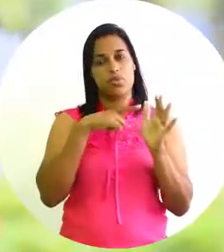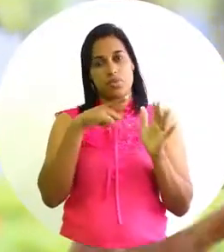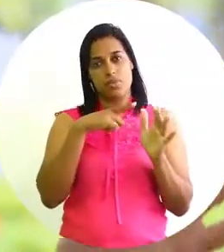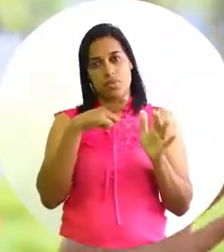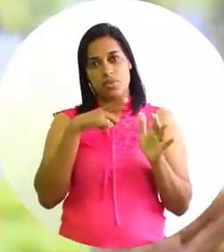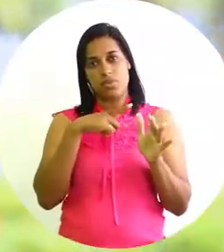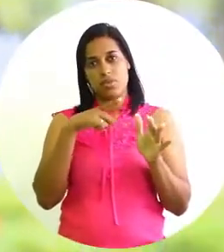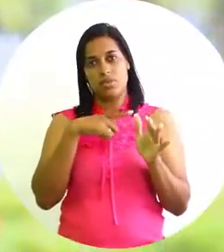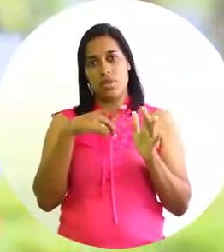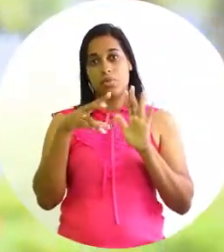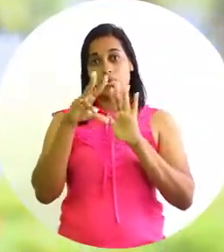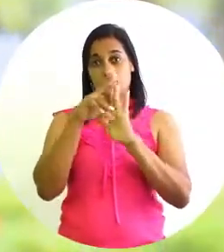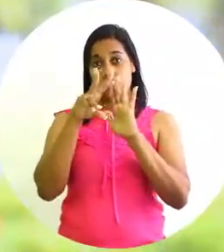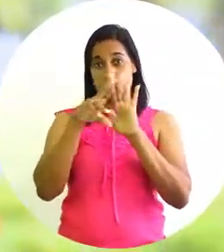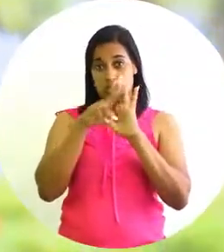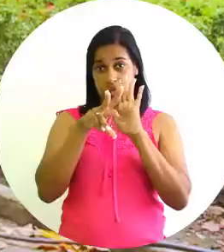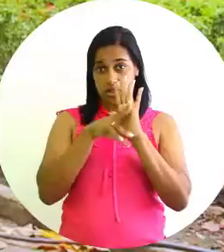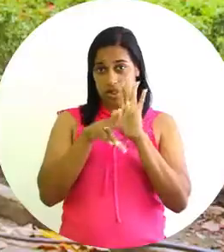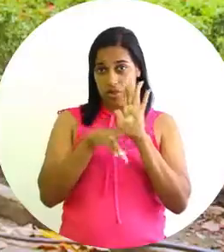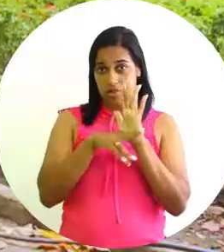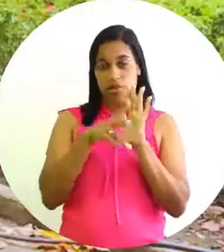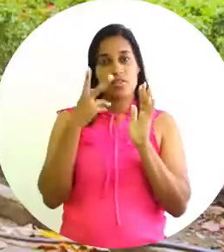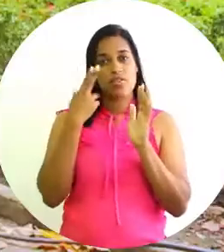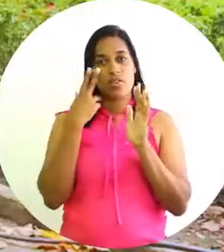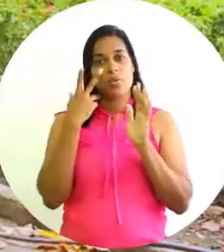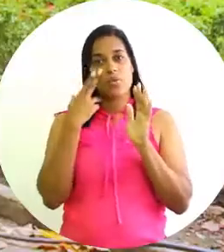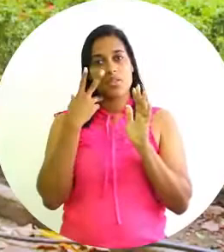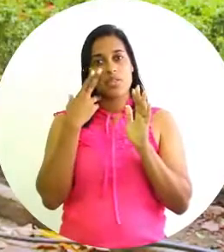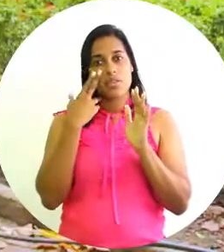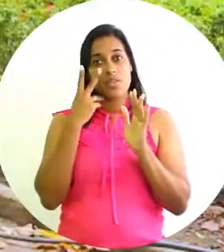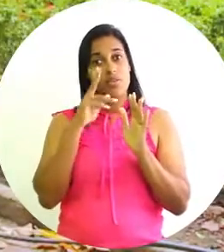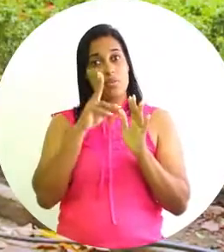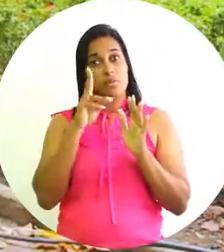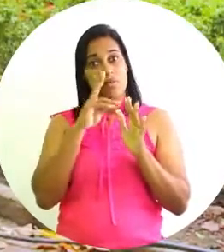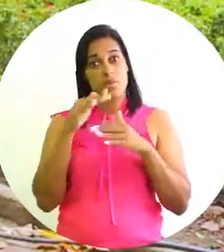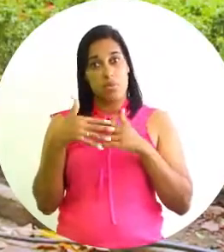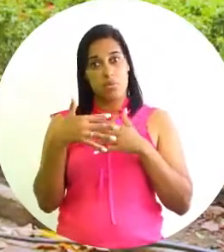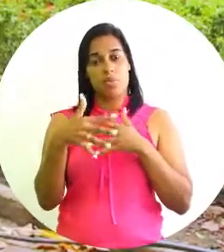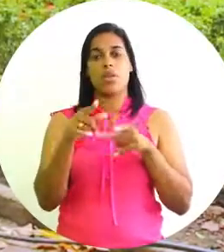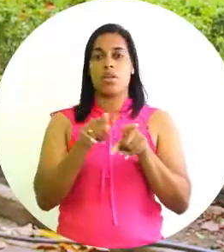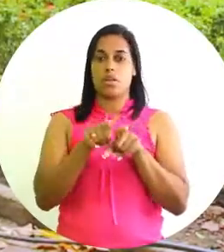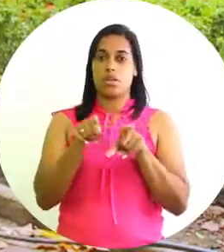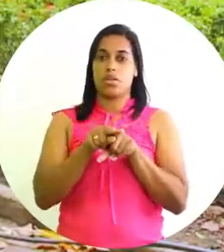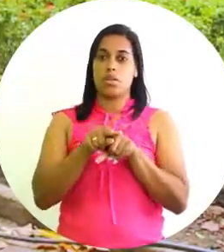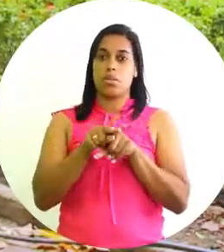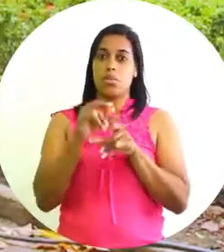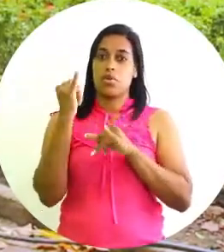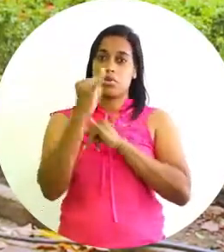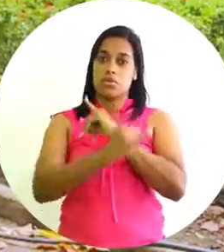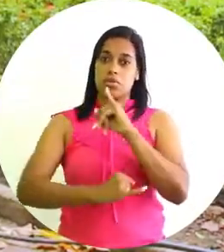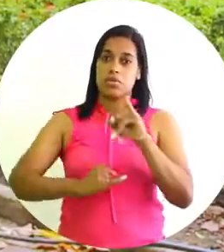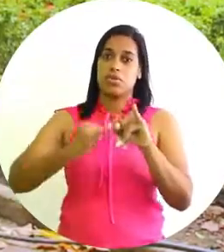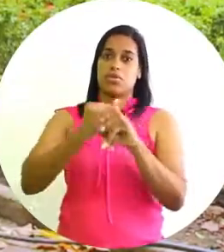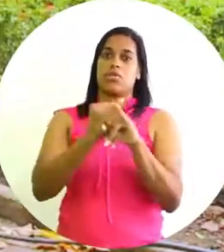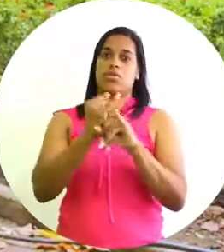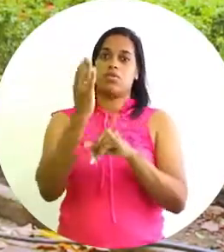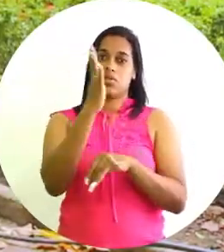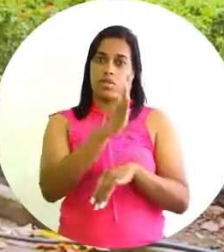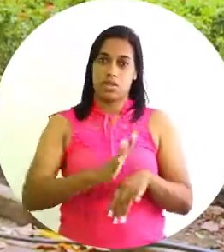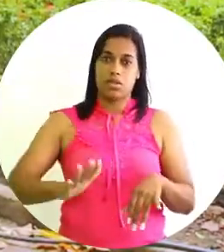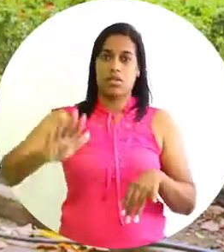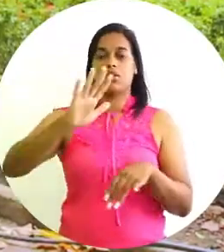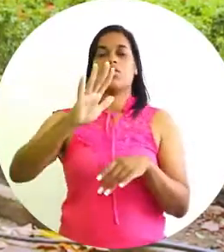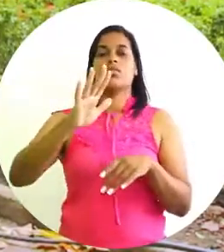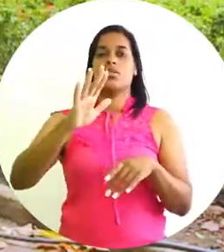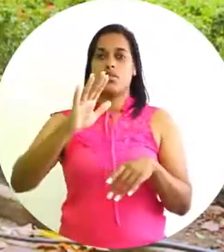temos os níveis de normalização, que nós vamos ver adiante, e temos também os organismos internacionais e nacionais que